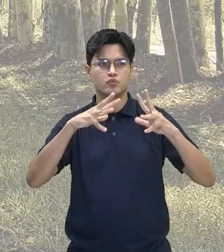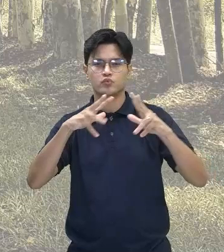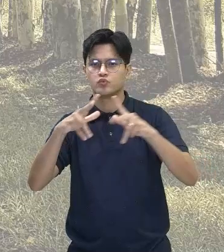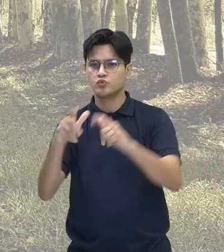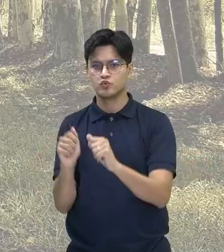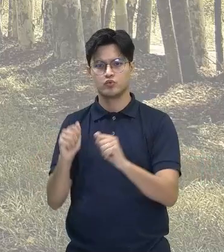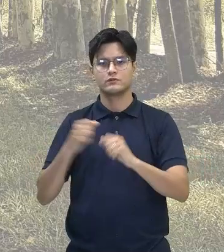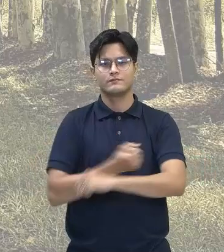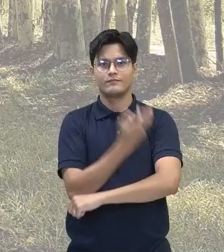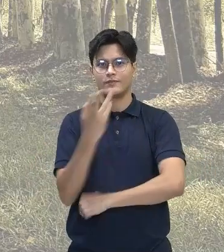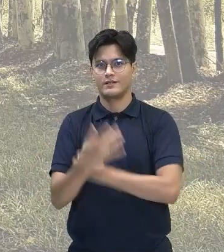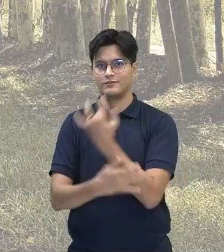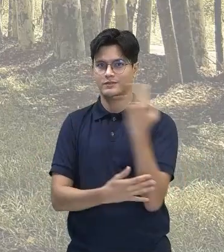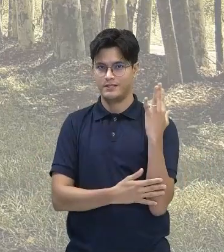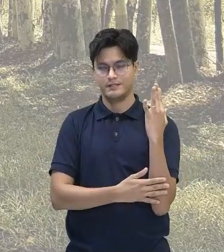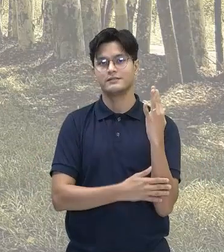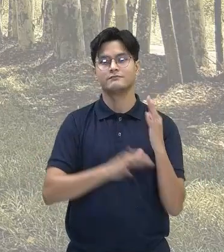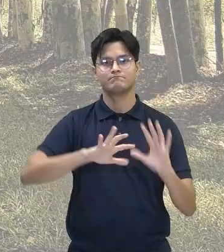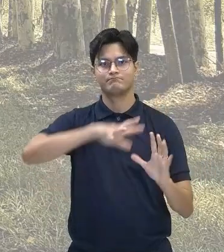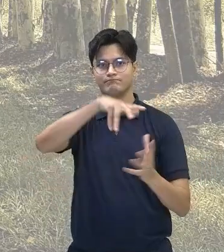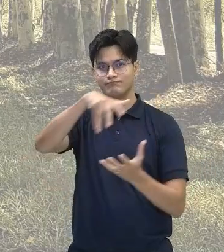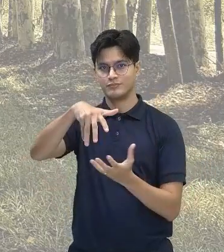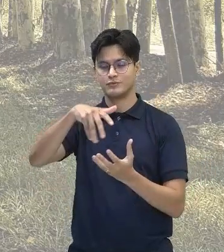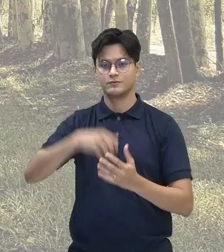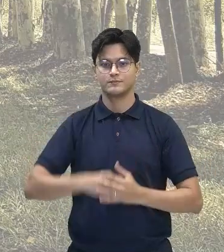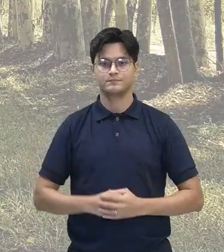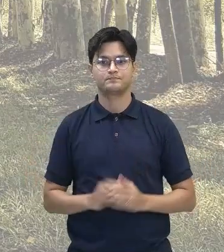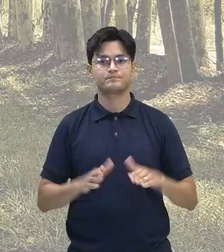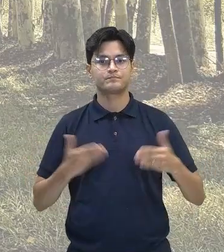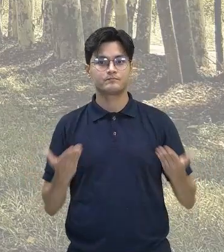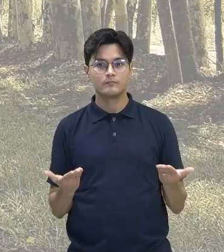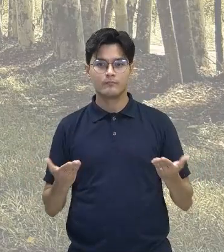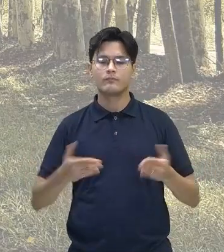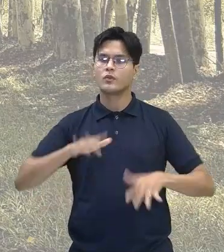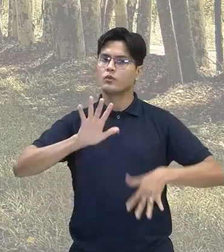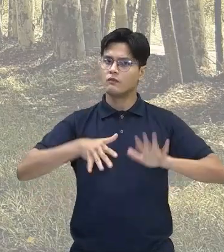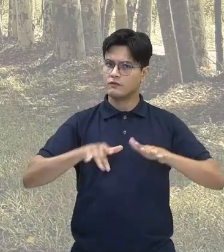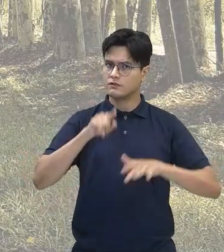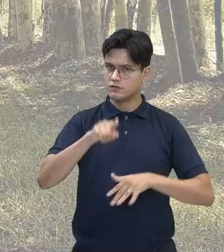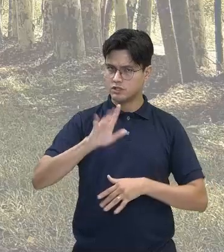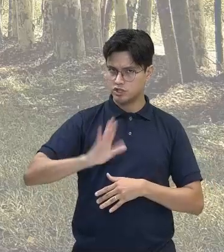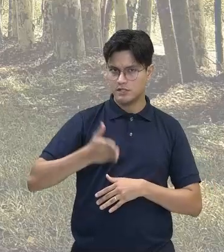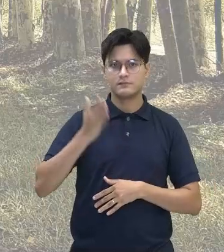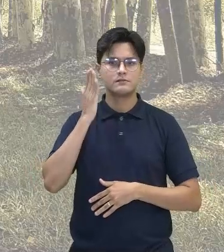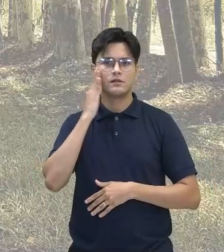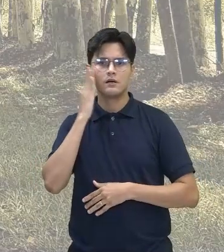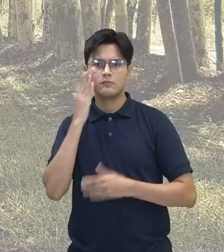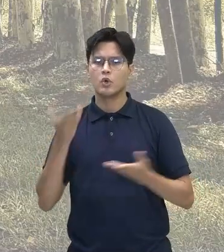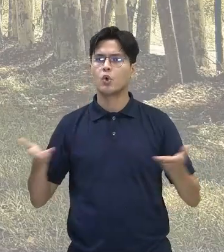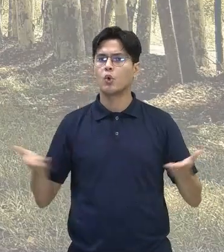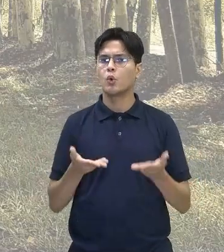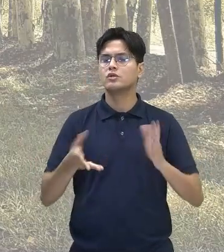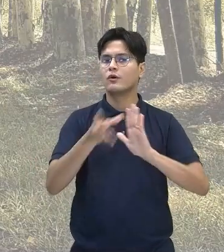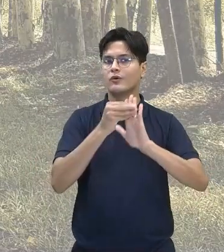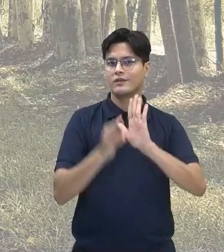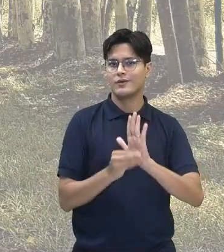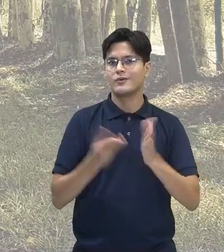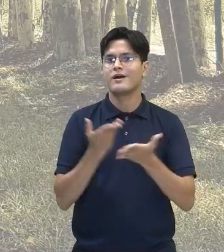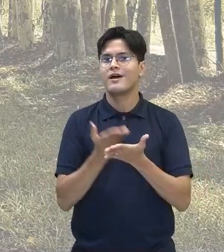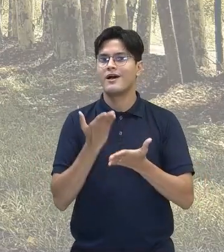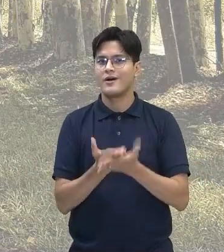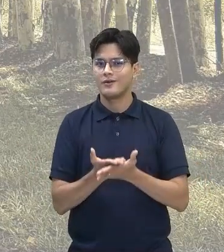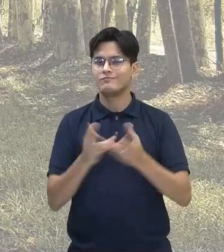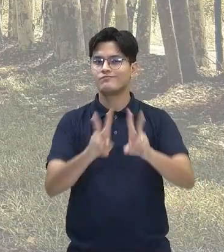que existem aí no mundo. Então, você já deve ter tido uma pista que a aula de hoje vai estudar exatamente a